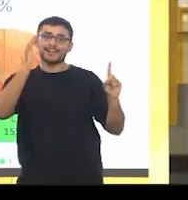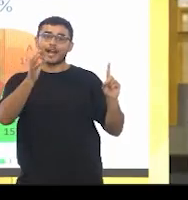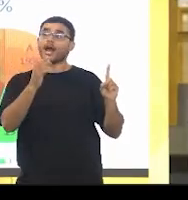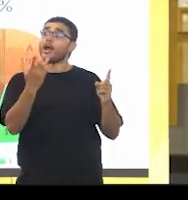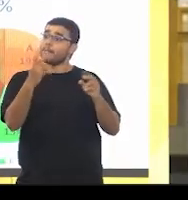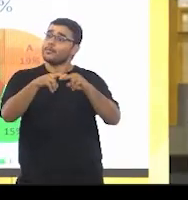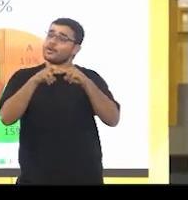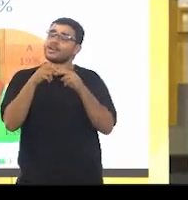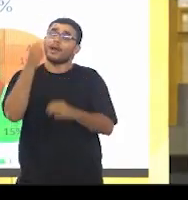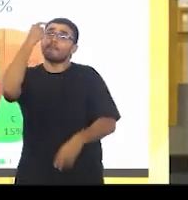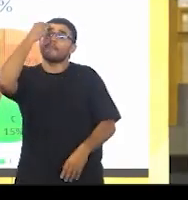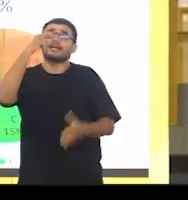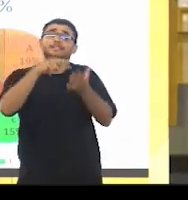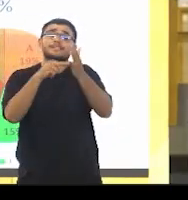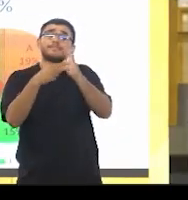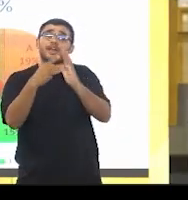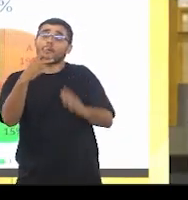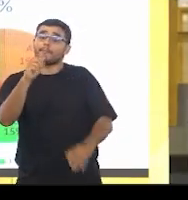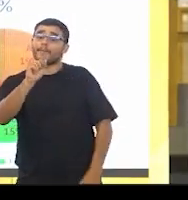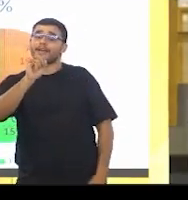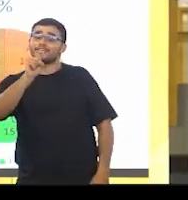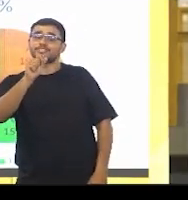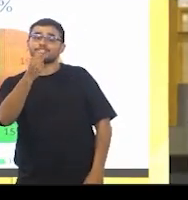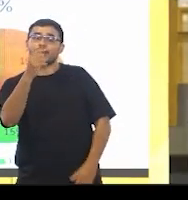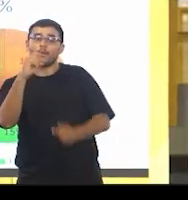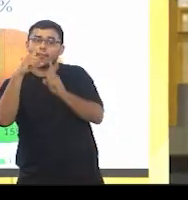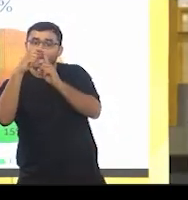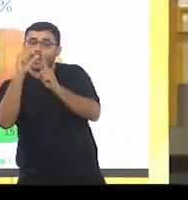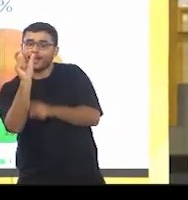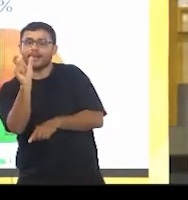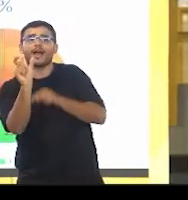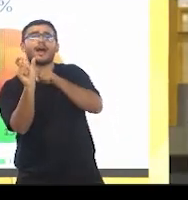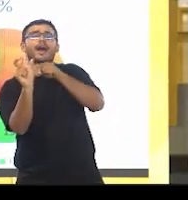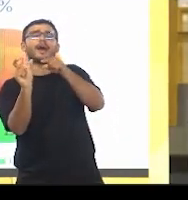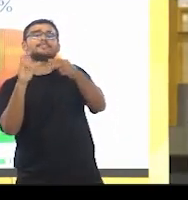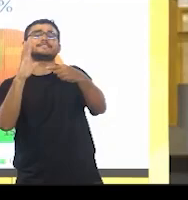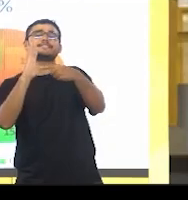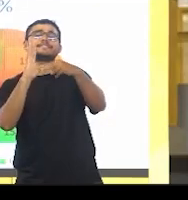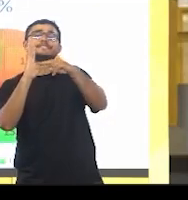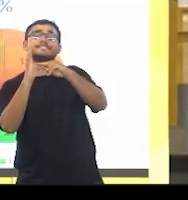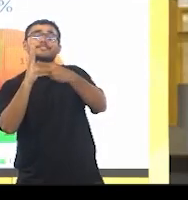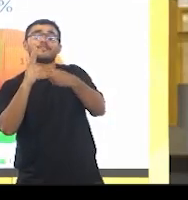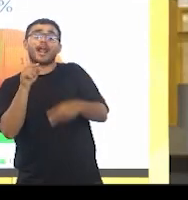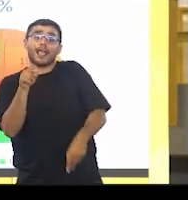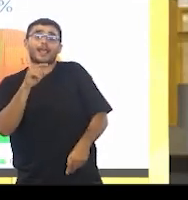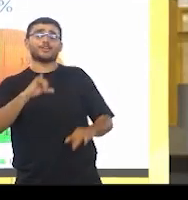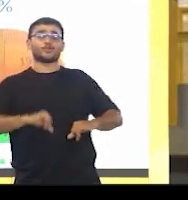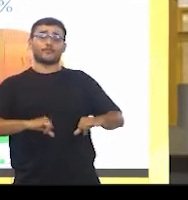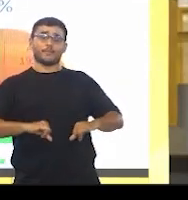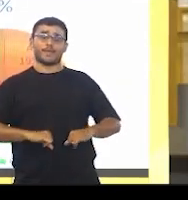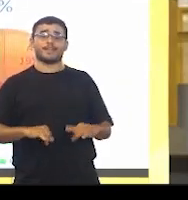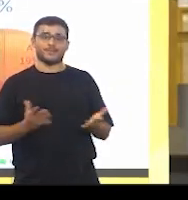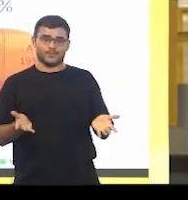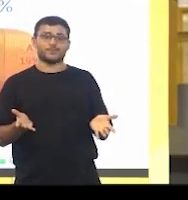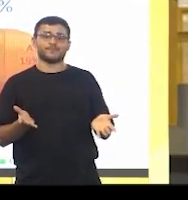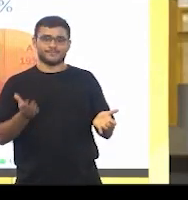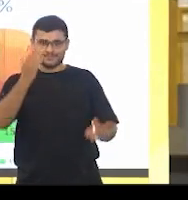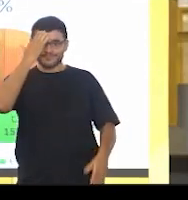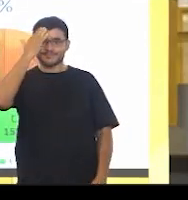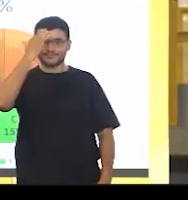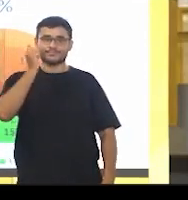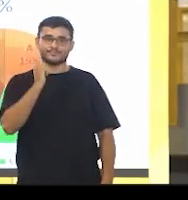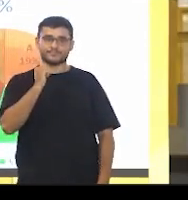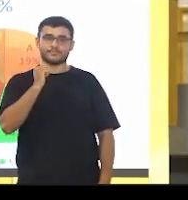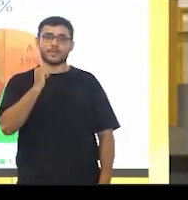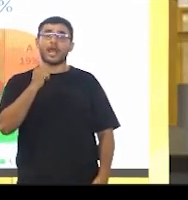do ano passado. Ela diz assim, ó, comando da questão, olha para mim, comando da questão. O excerto, Marden, o que é que